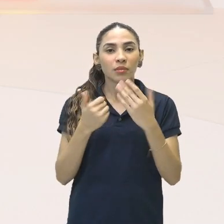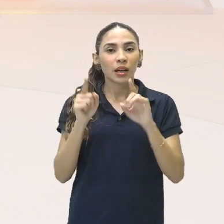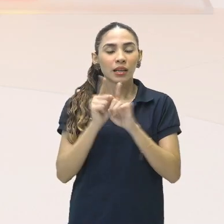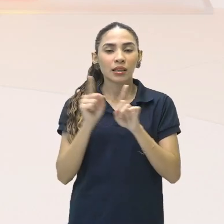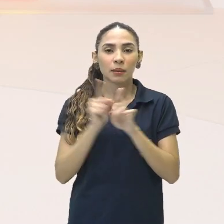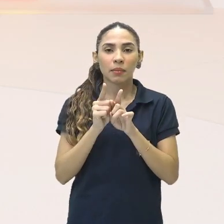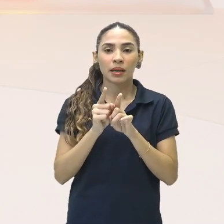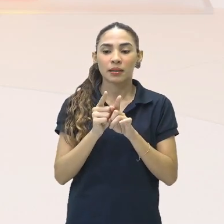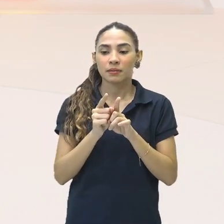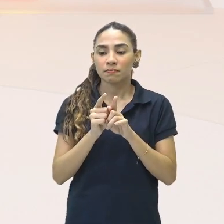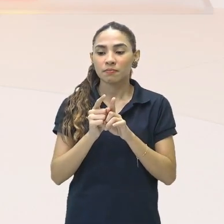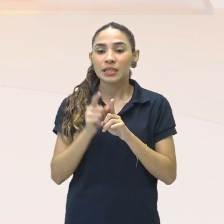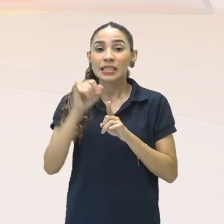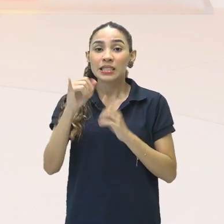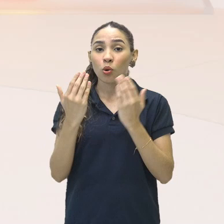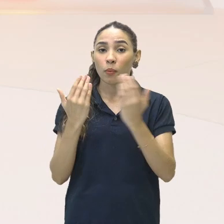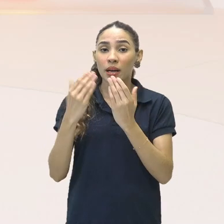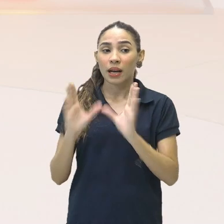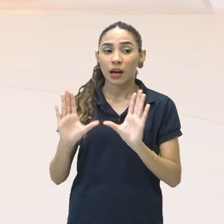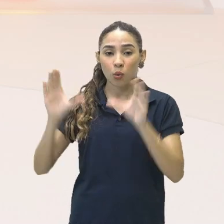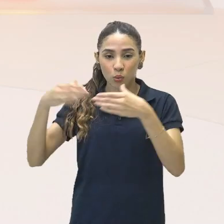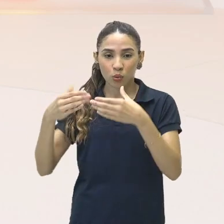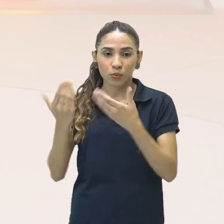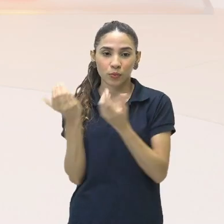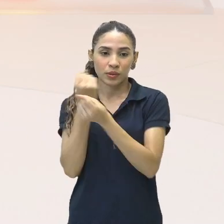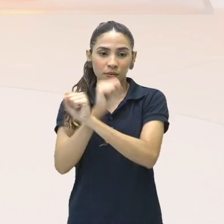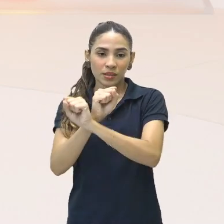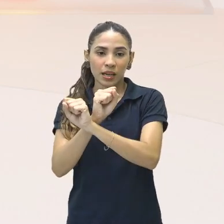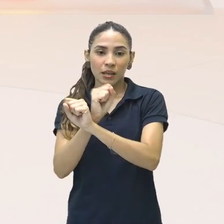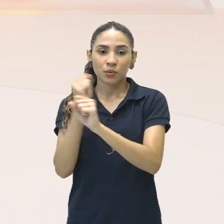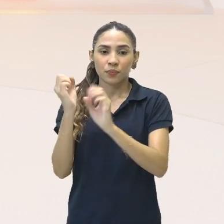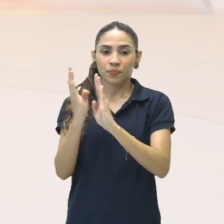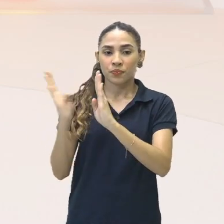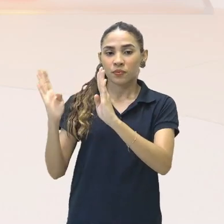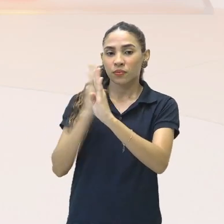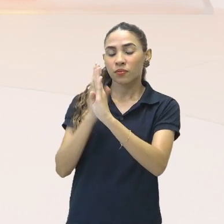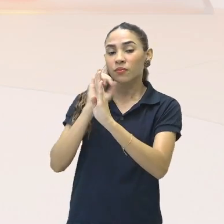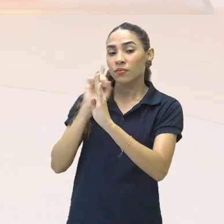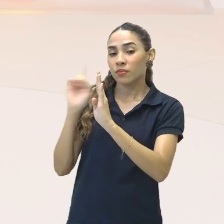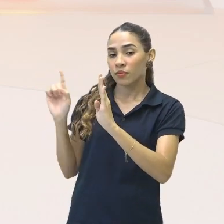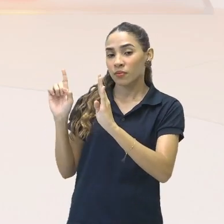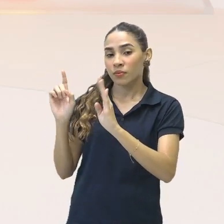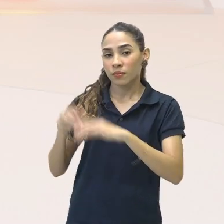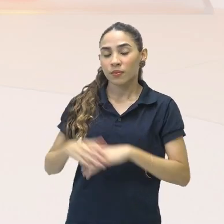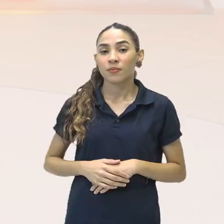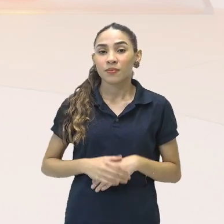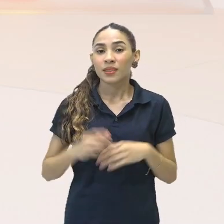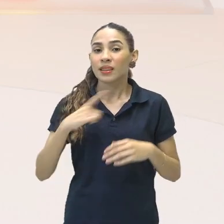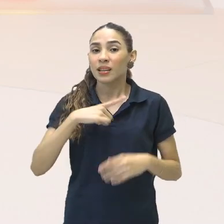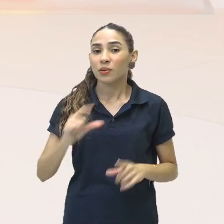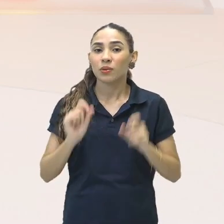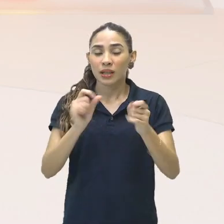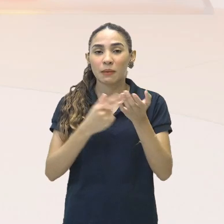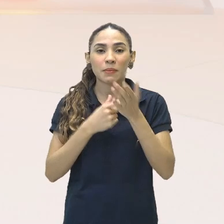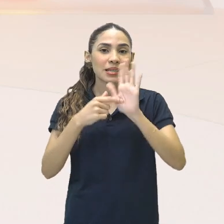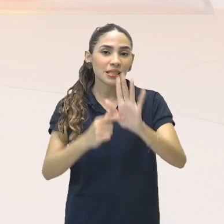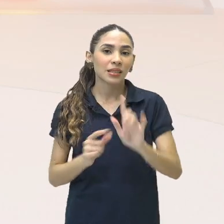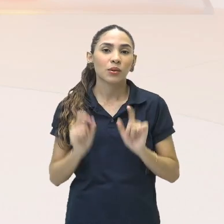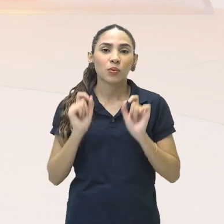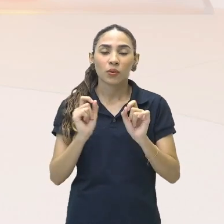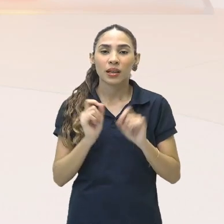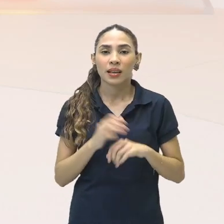enquanto os escravizados que estão atrás, né, deles, né, da família desse funcionário, eles mostram